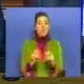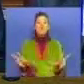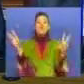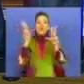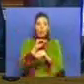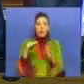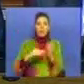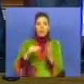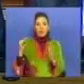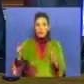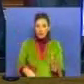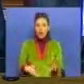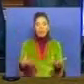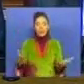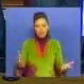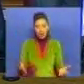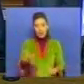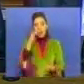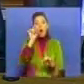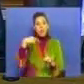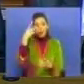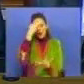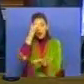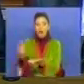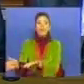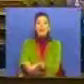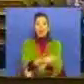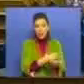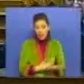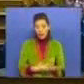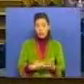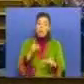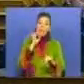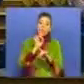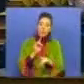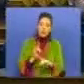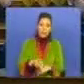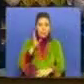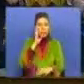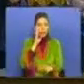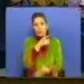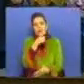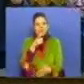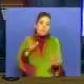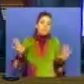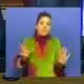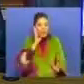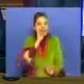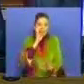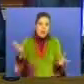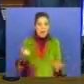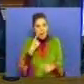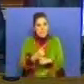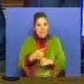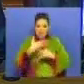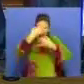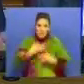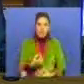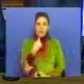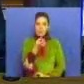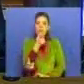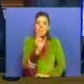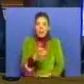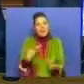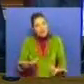novo tratado que seria referendado. E por isso mesmo tem que saber o que promete em qualquer caso e tem que se manter fiel à sua palavra